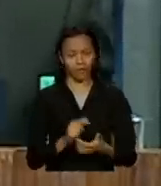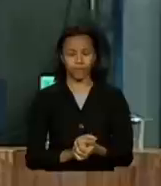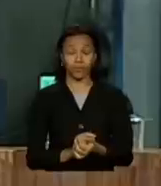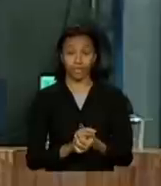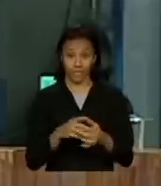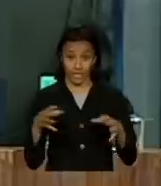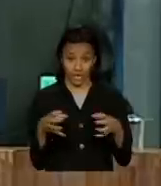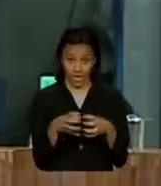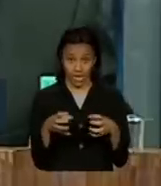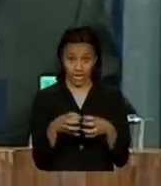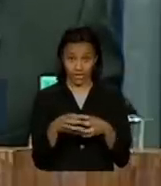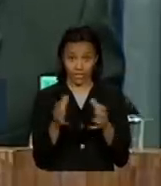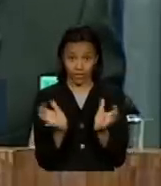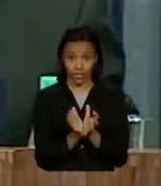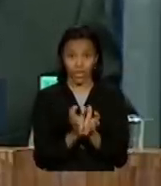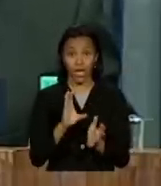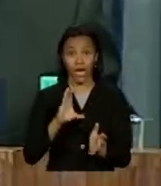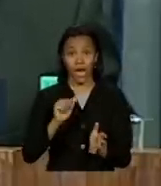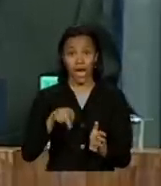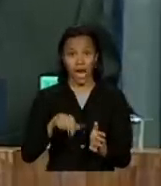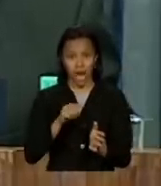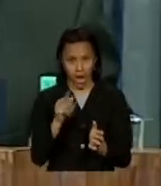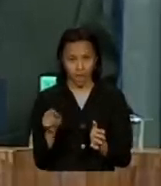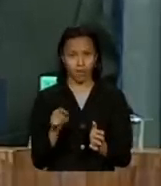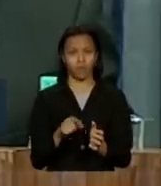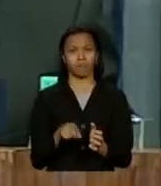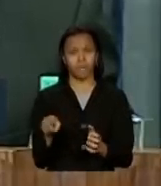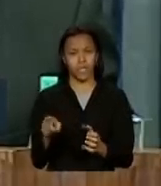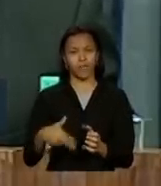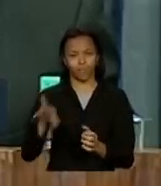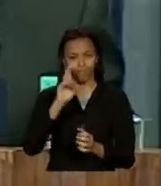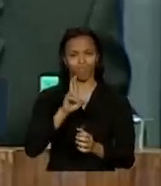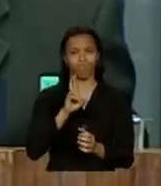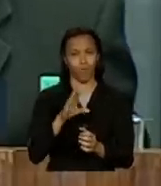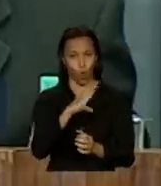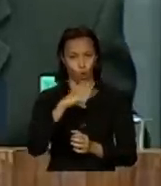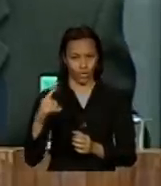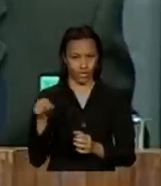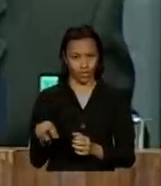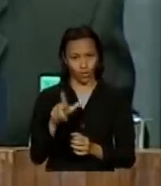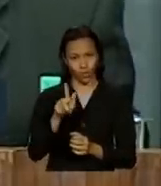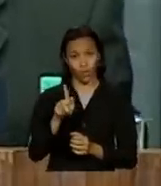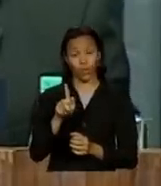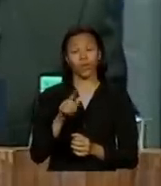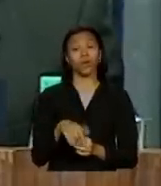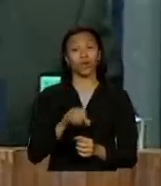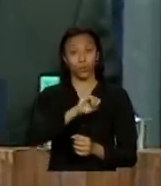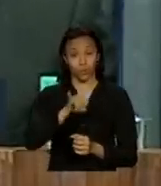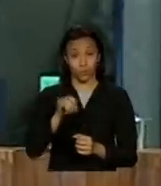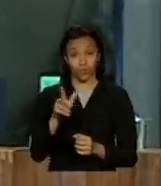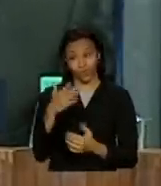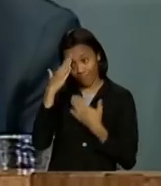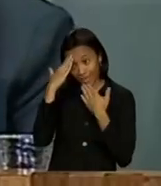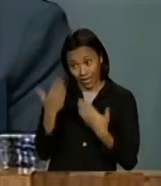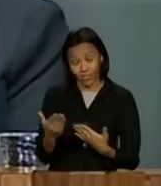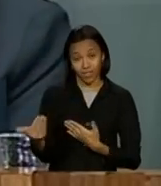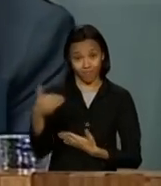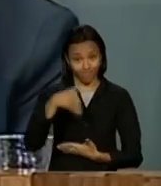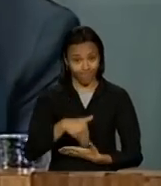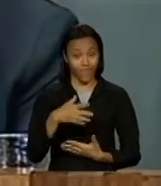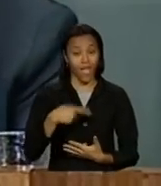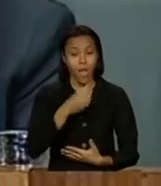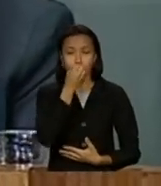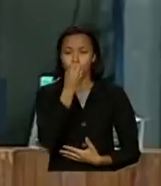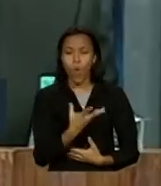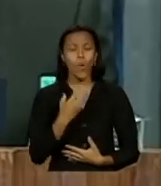que essa Câmara tem realizado Dr gual à frente então Gu eu quero te agradecer muito a ibilidade de estar aqui eu acho que